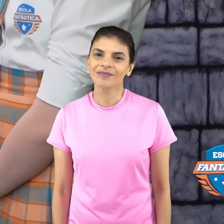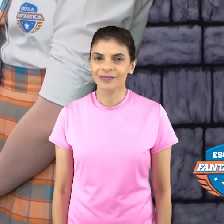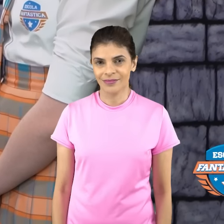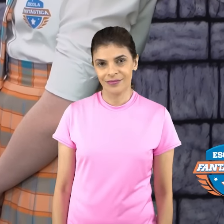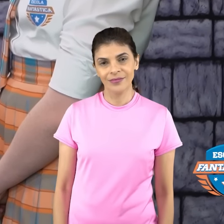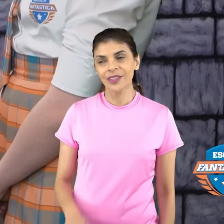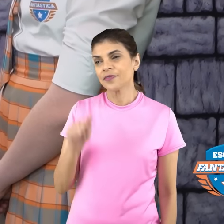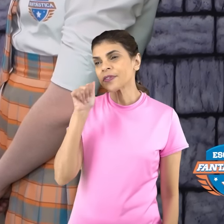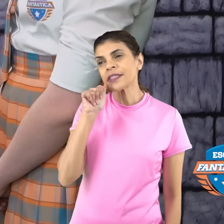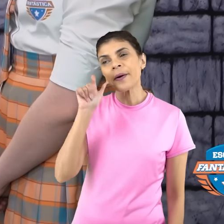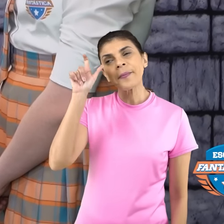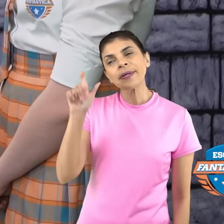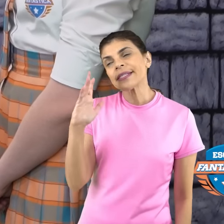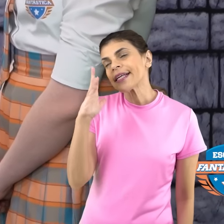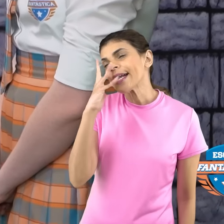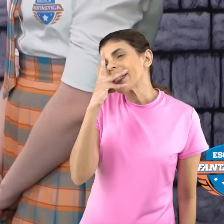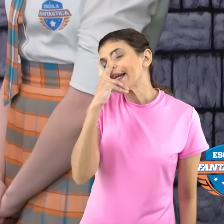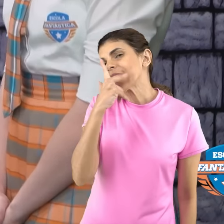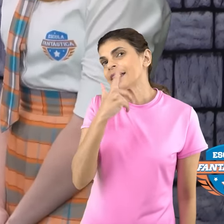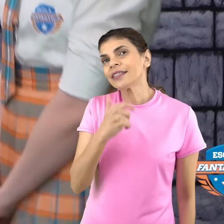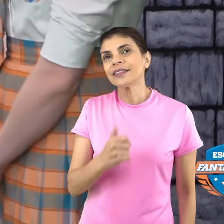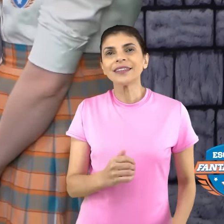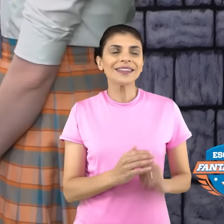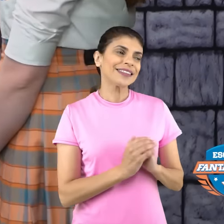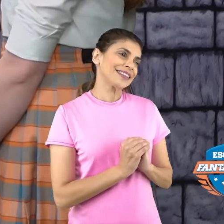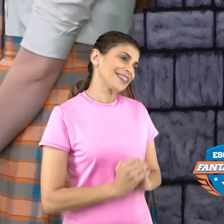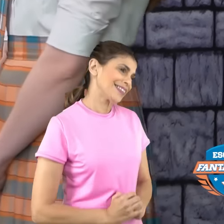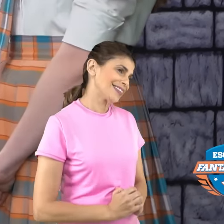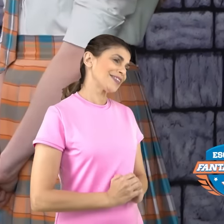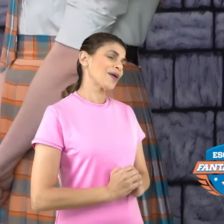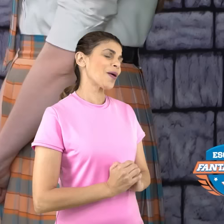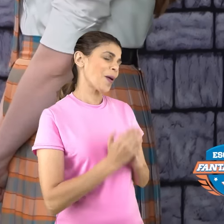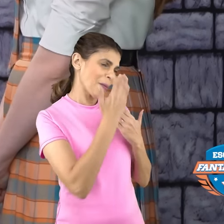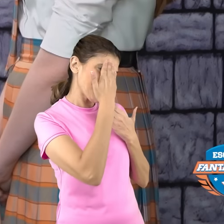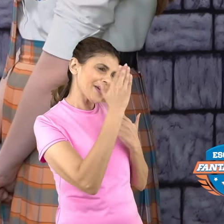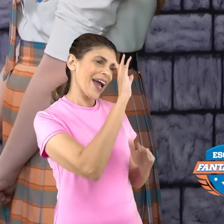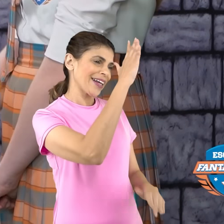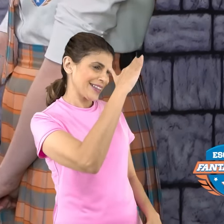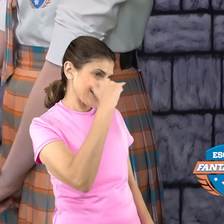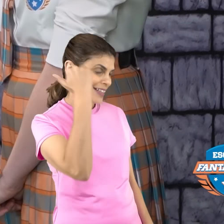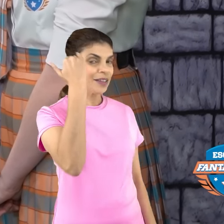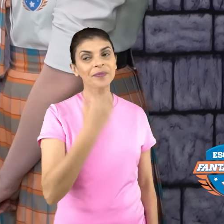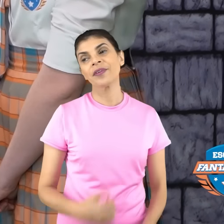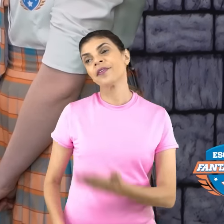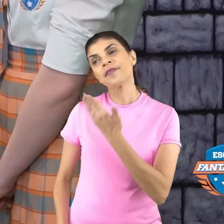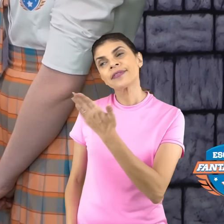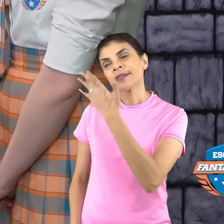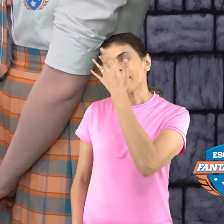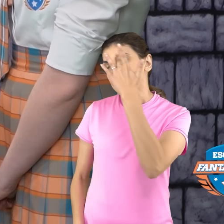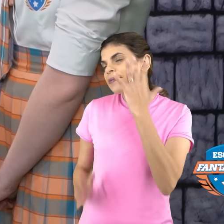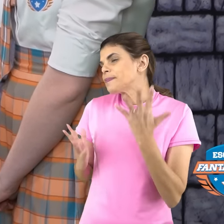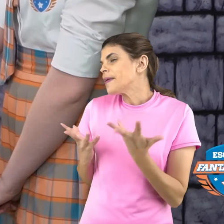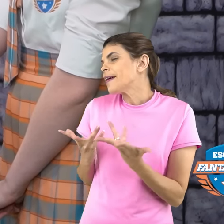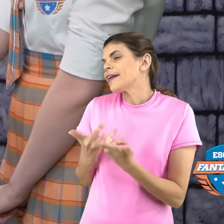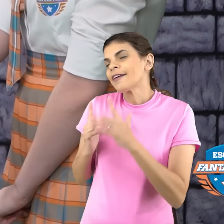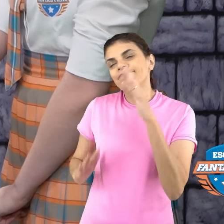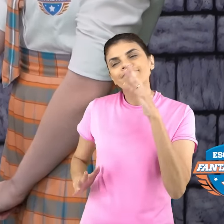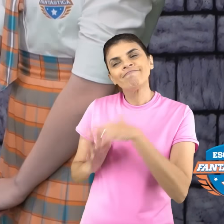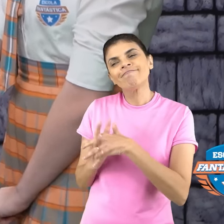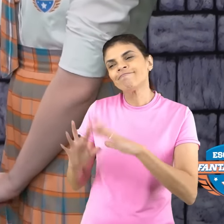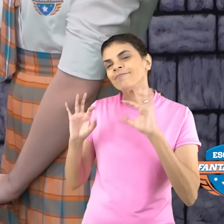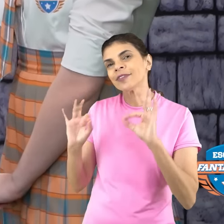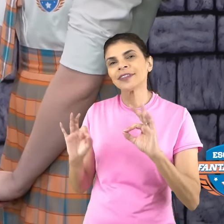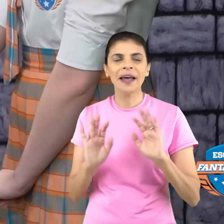Você é a menina mais linda desse mundo. Ai, obrigada, Dandan. Você é a pessoa mais incrível que eu já conheci.